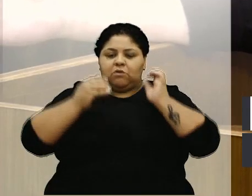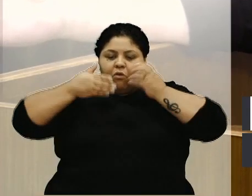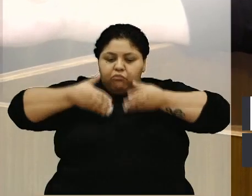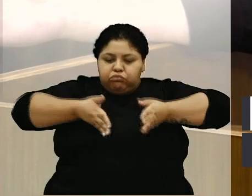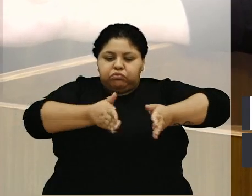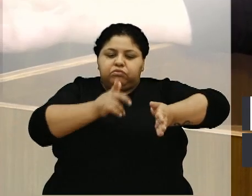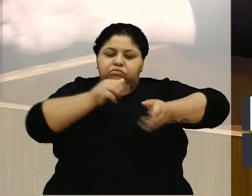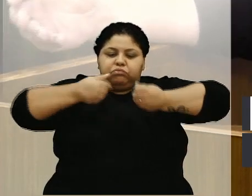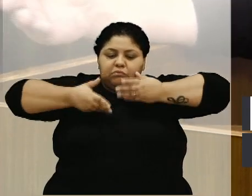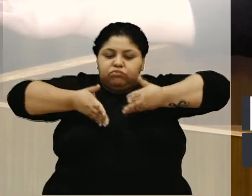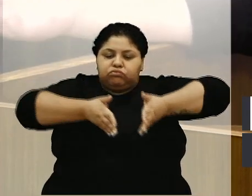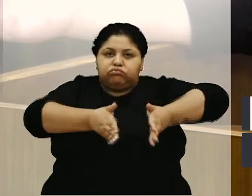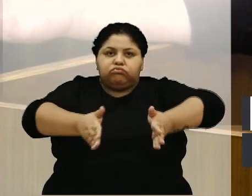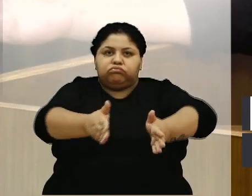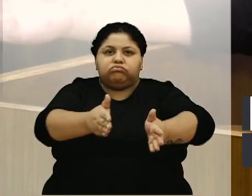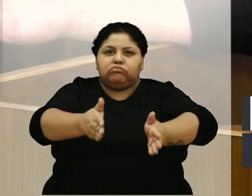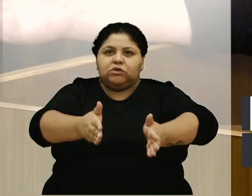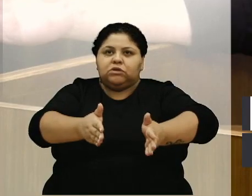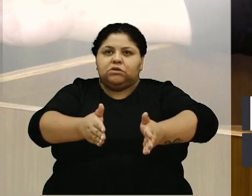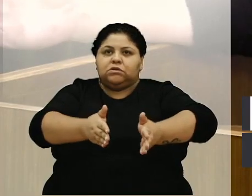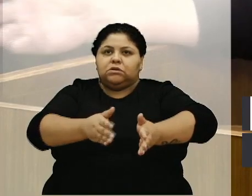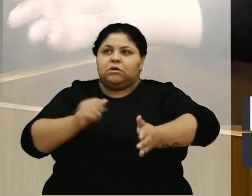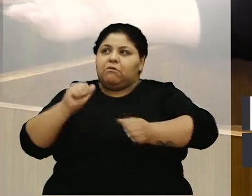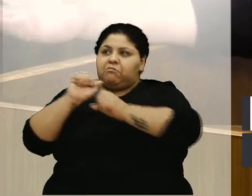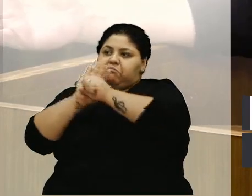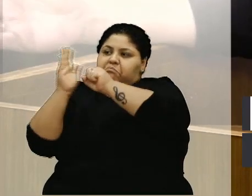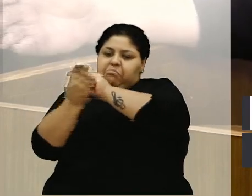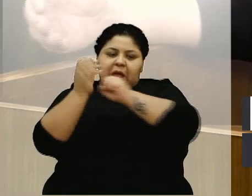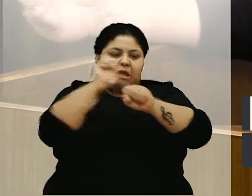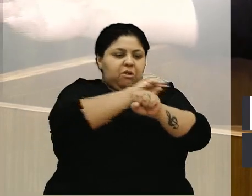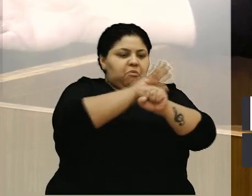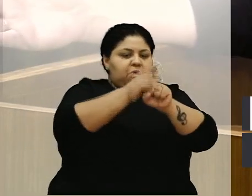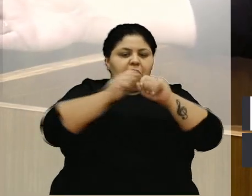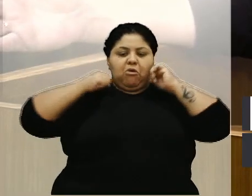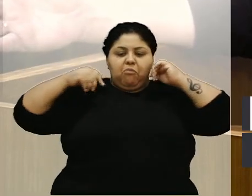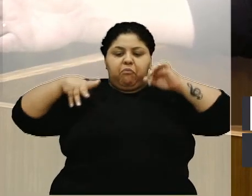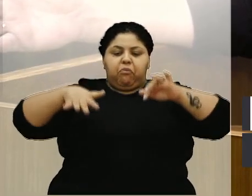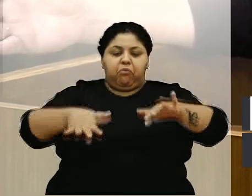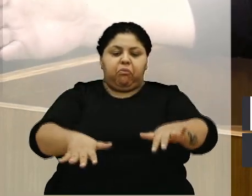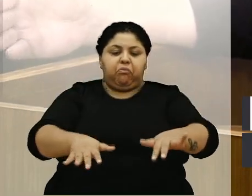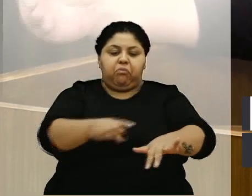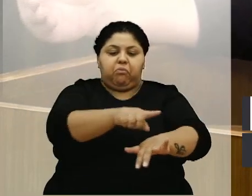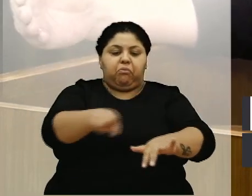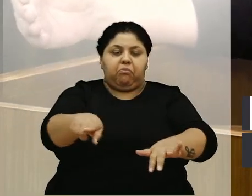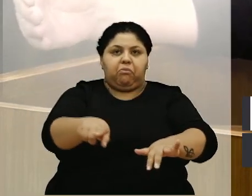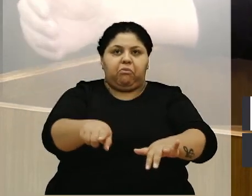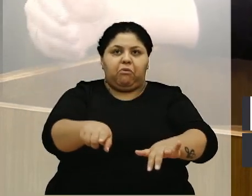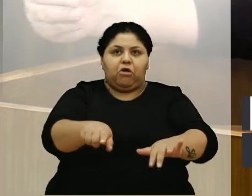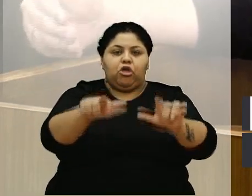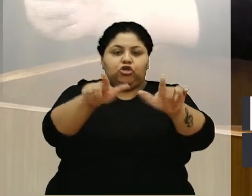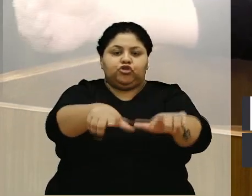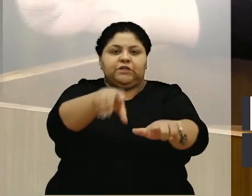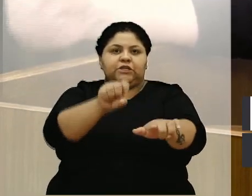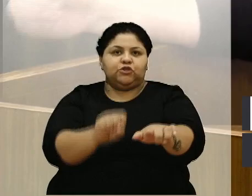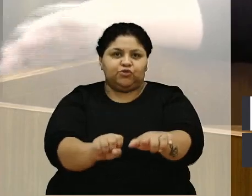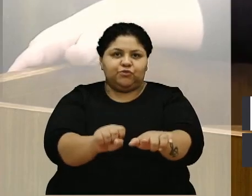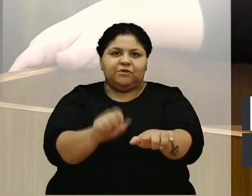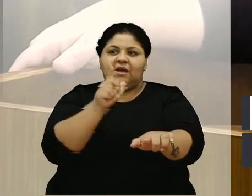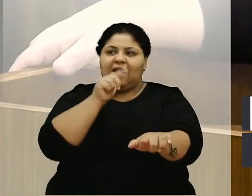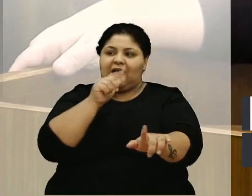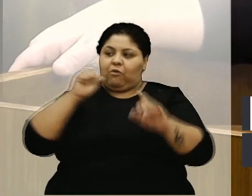sabe, que vem de diversos bairros. E aí eu não tive isso, cobrei por diversas vezes, mas a